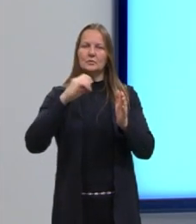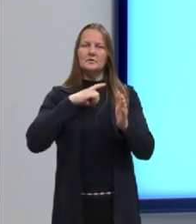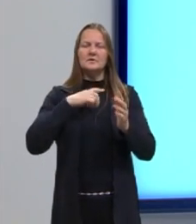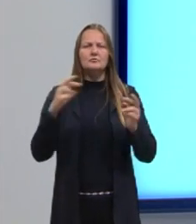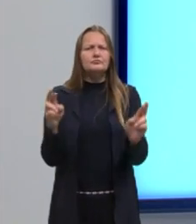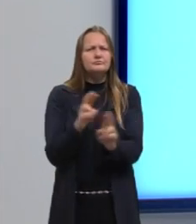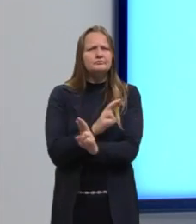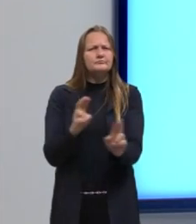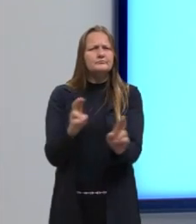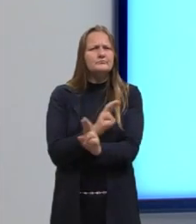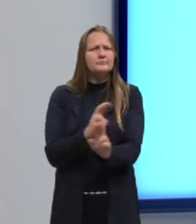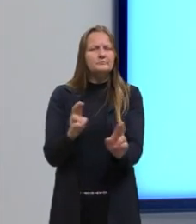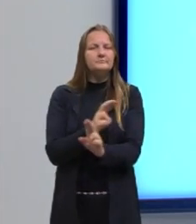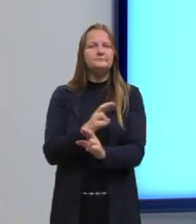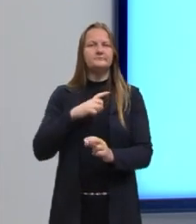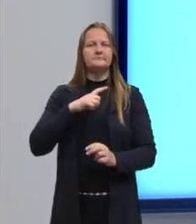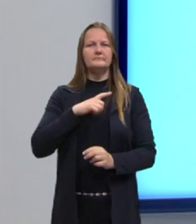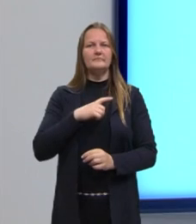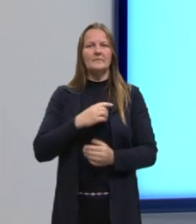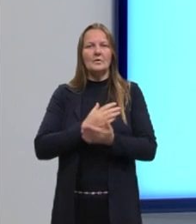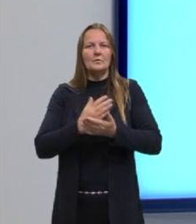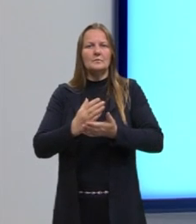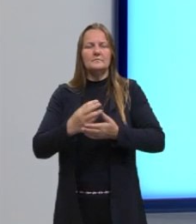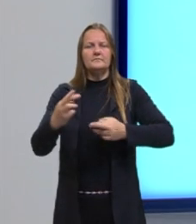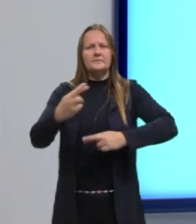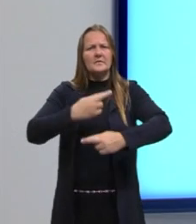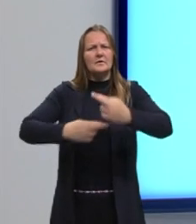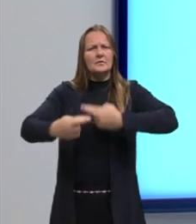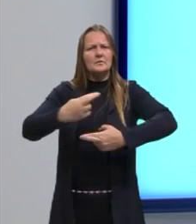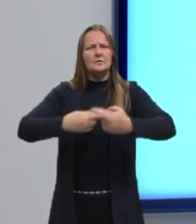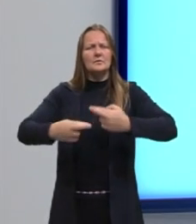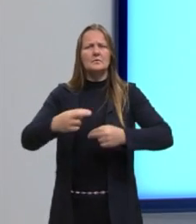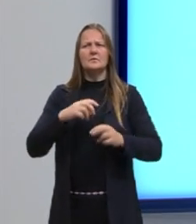interações aquelas interações que nós vimos lá no início bastante